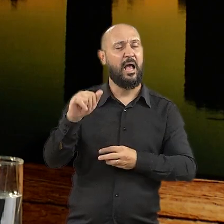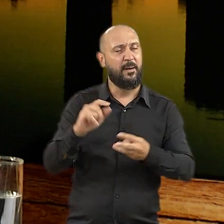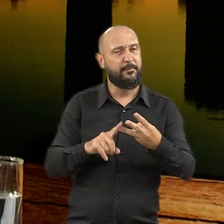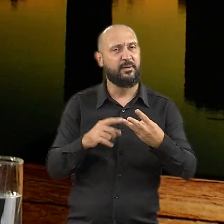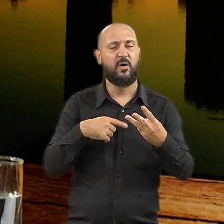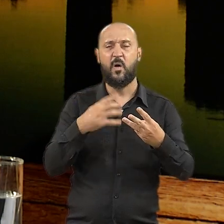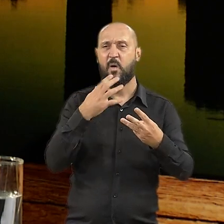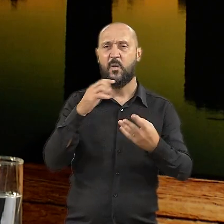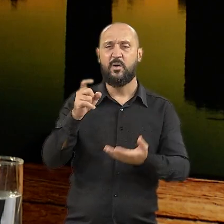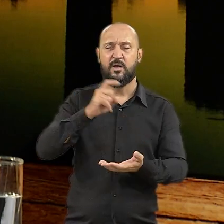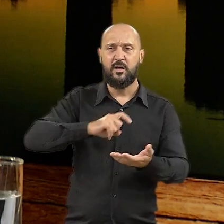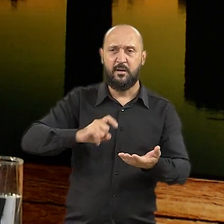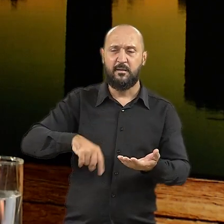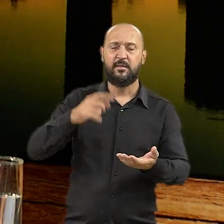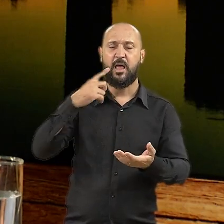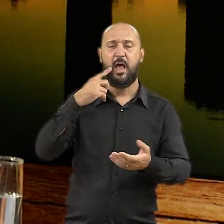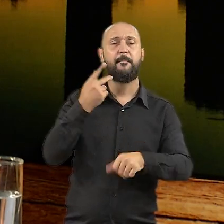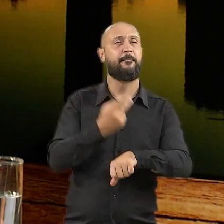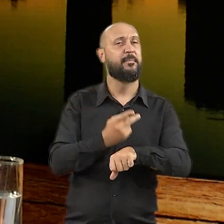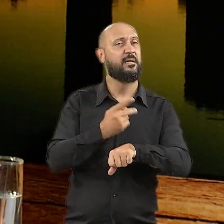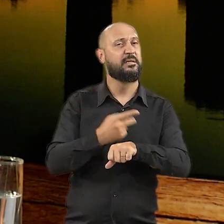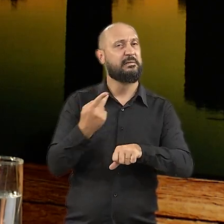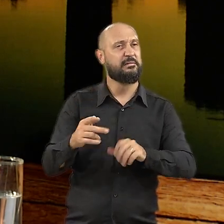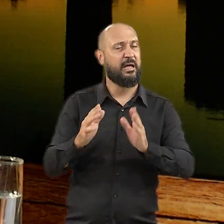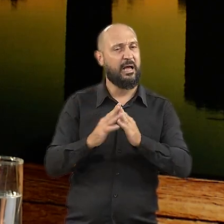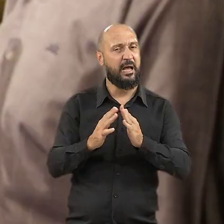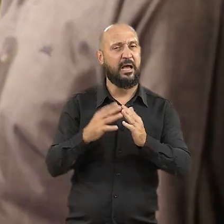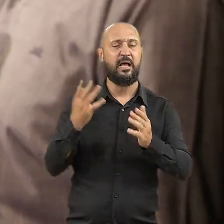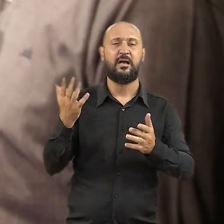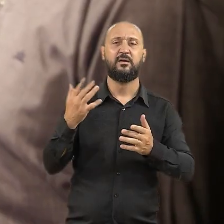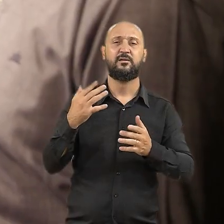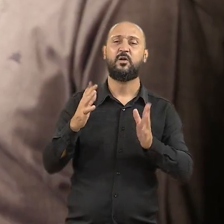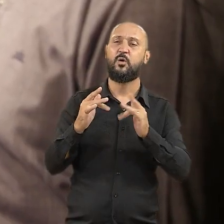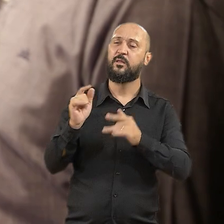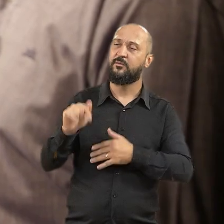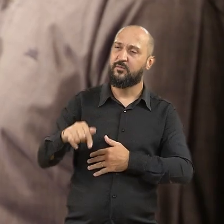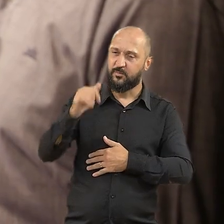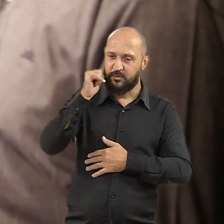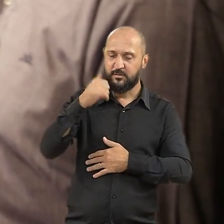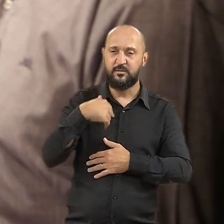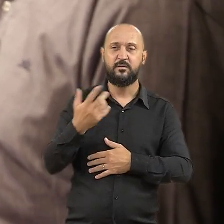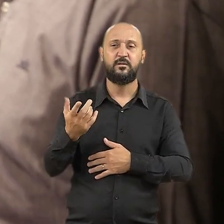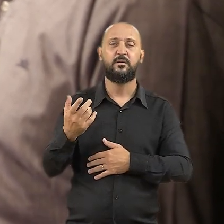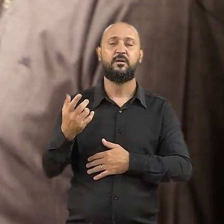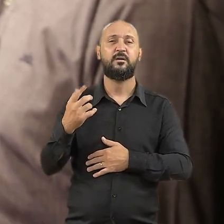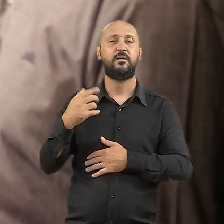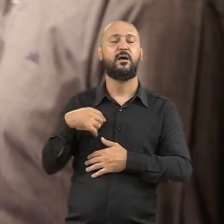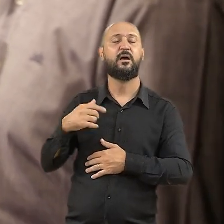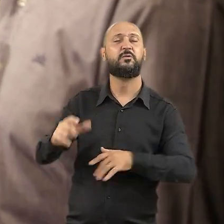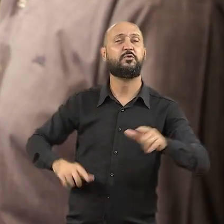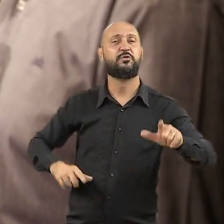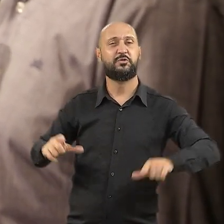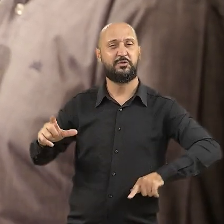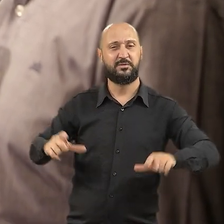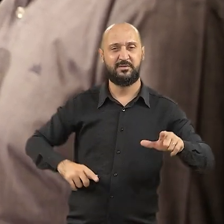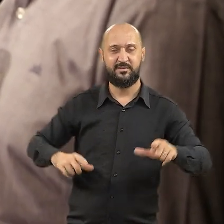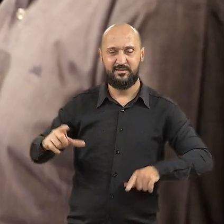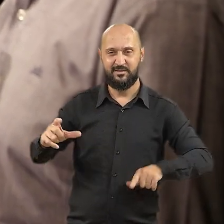disco, eu conheci o disco Prata da Casa, porque eu namorava uma moça daqui que ela recebia dos primos dela.